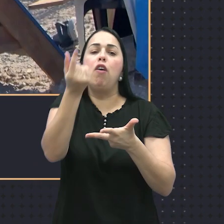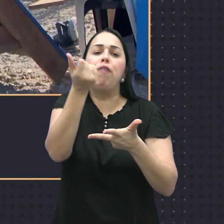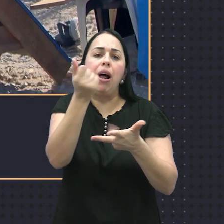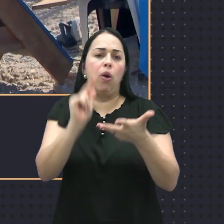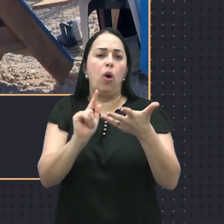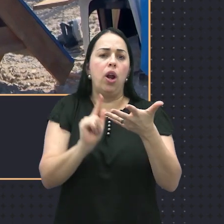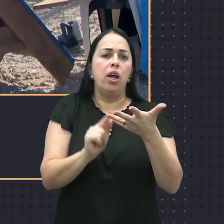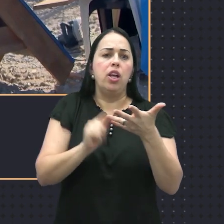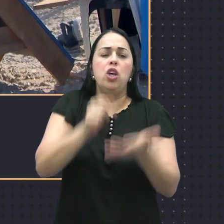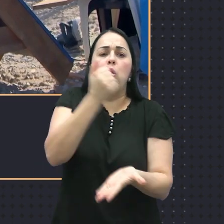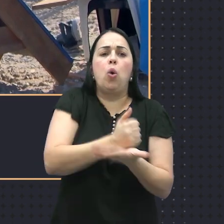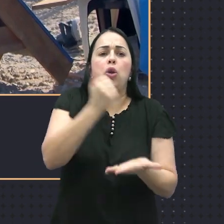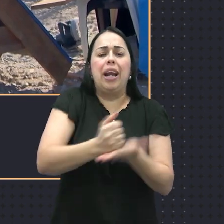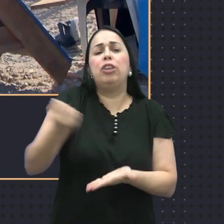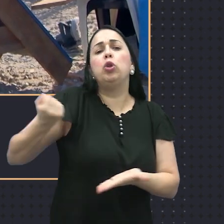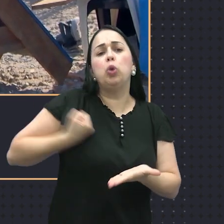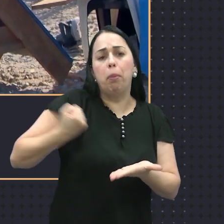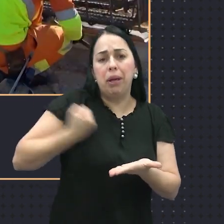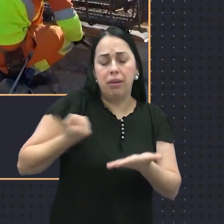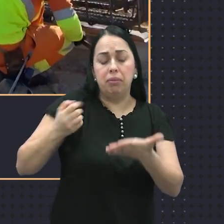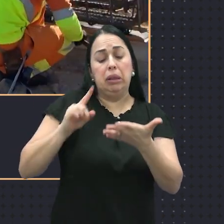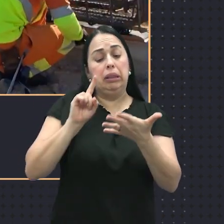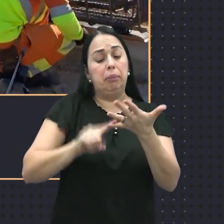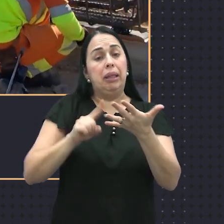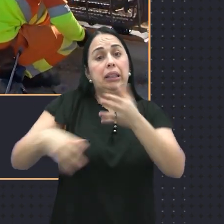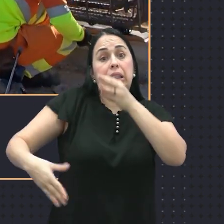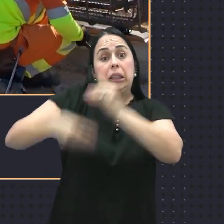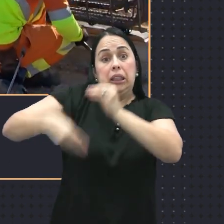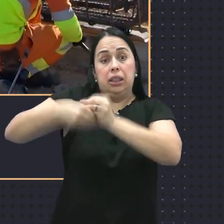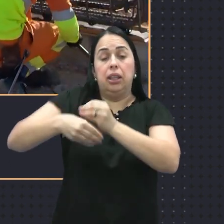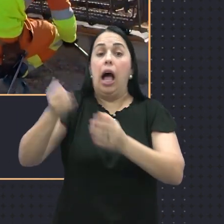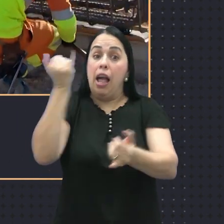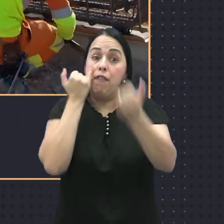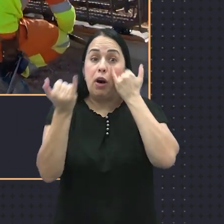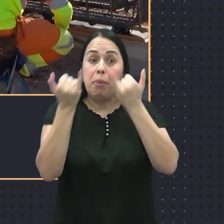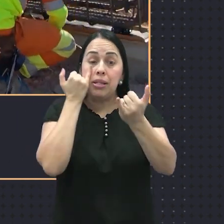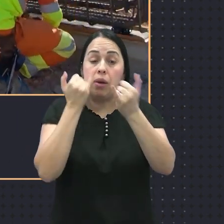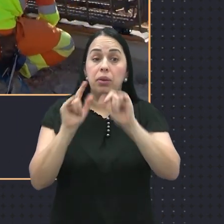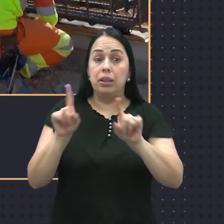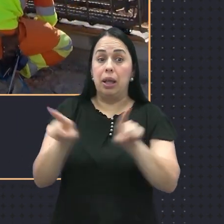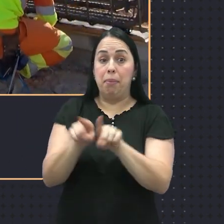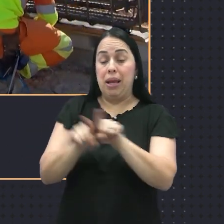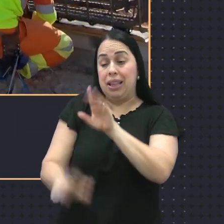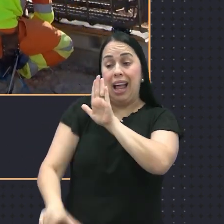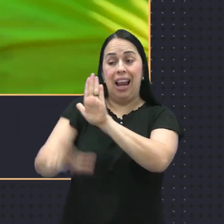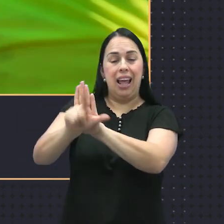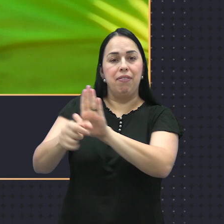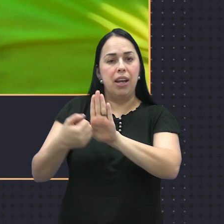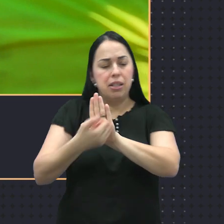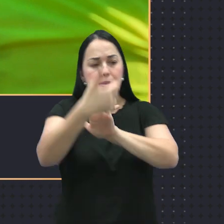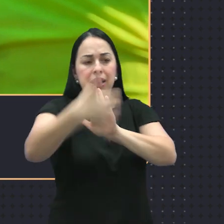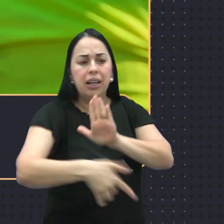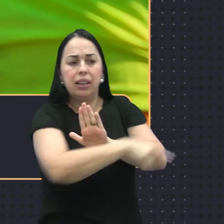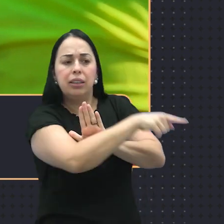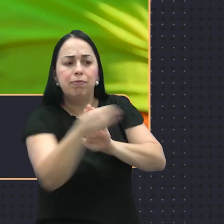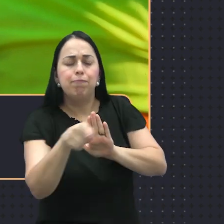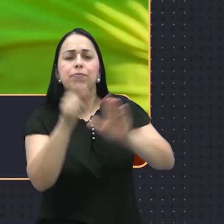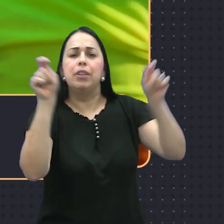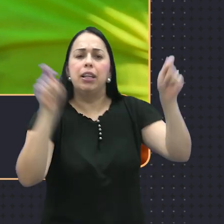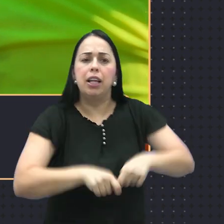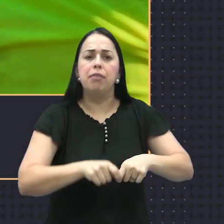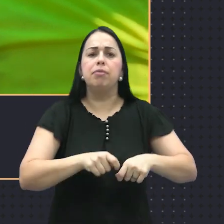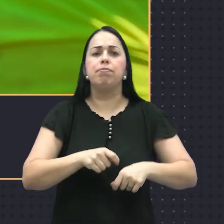e possíveis prorrogações e aditivos. A partir dessas informações, a legislação vai permitir que o cidadão possa, de